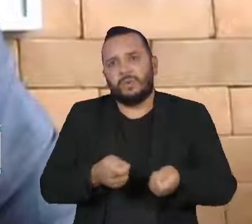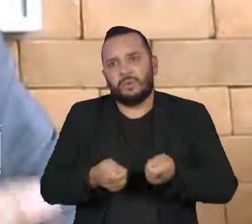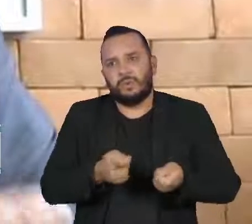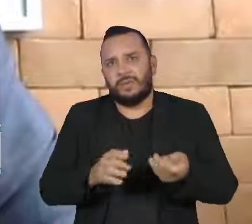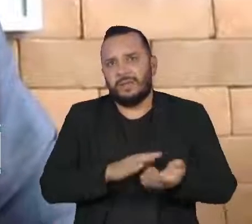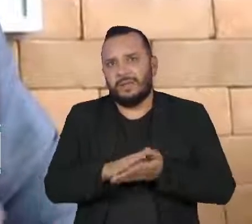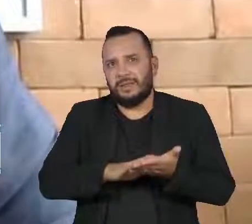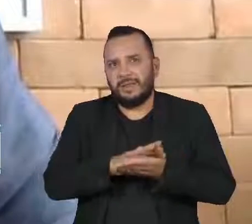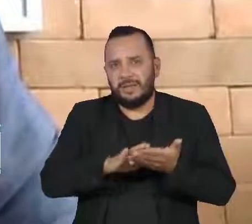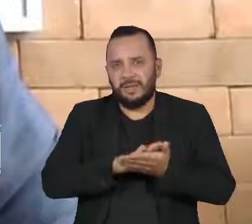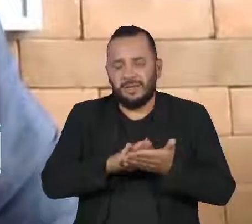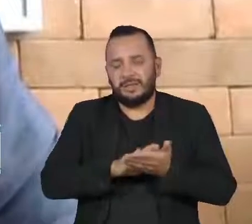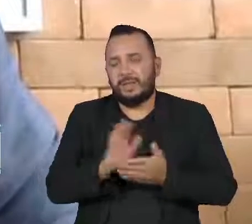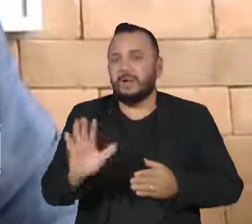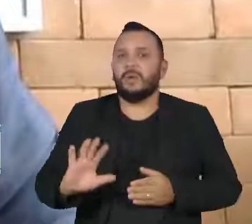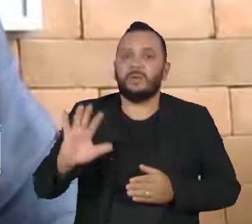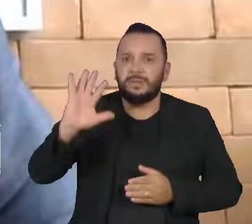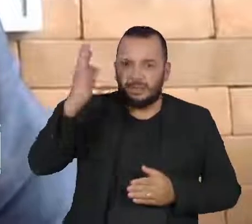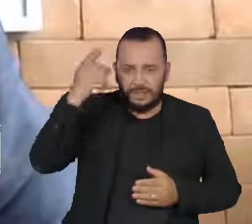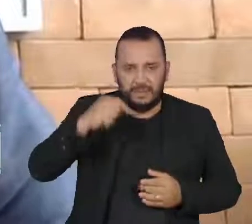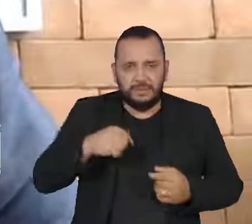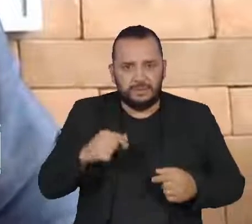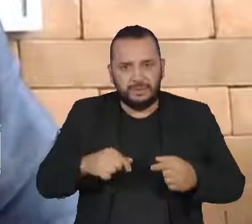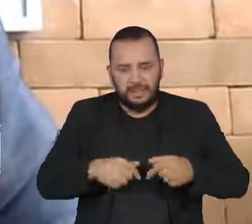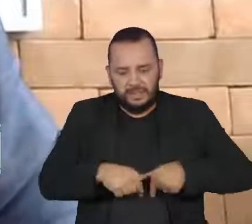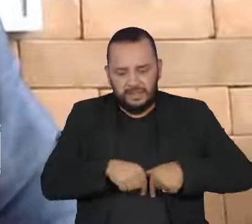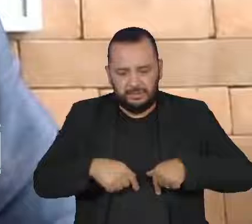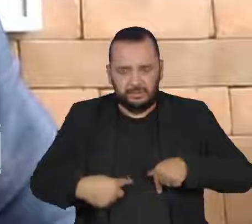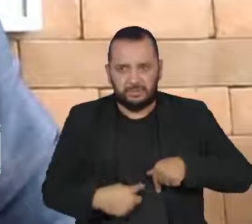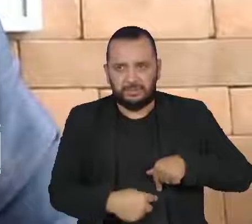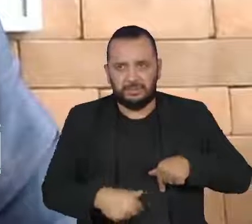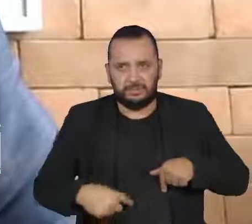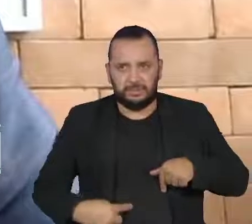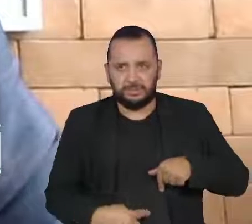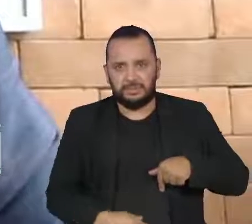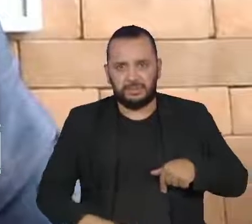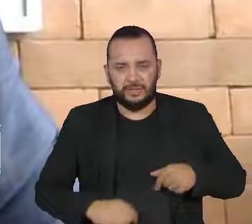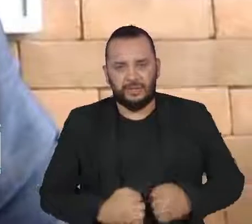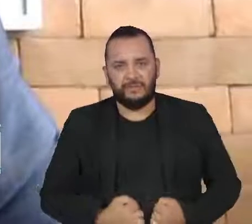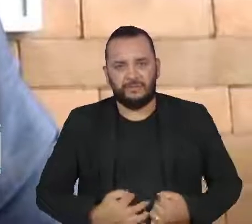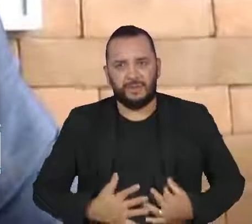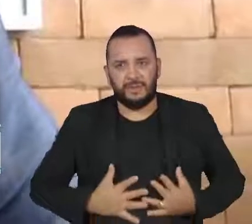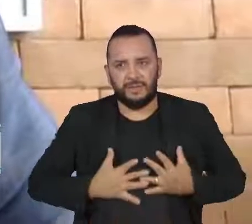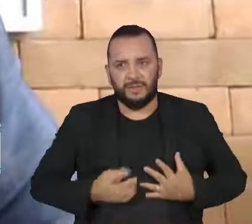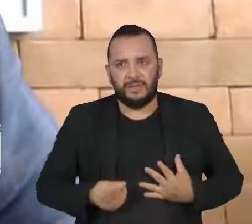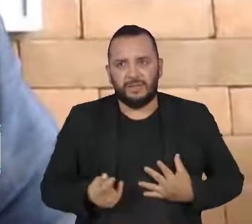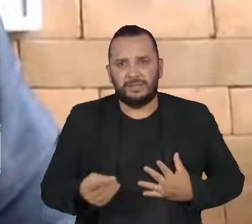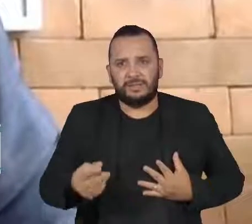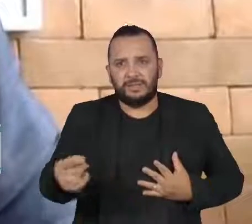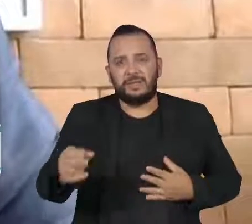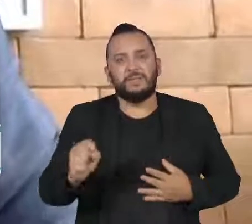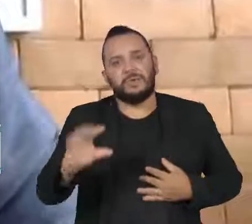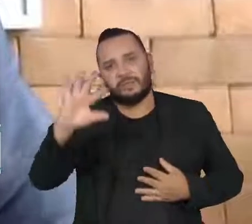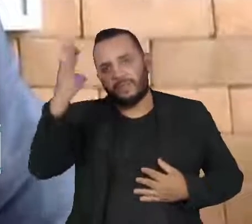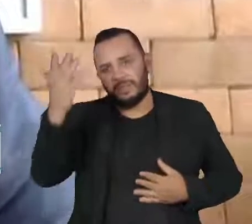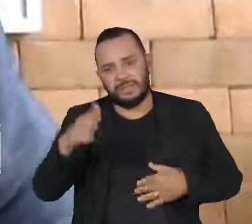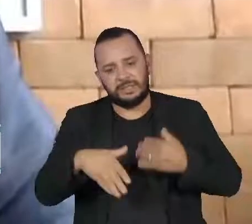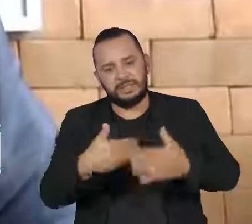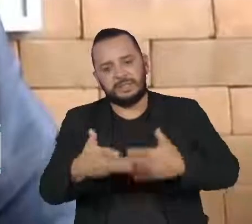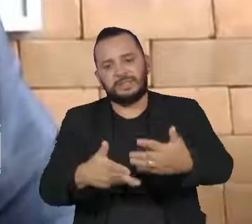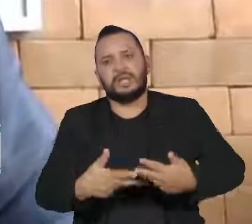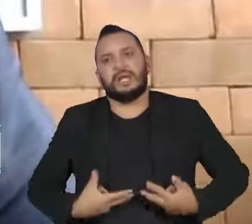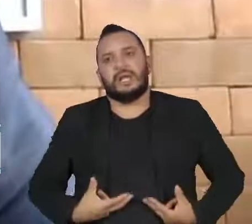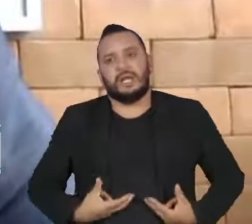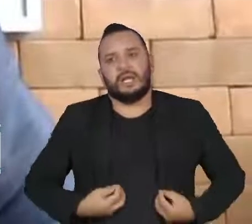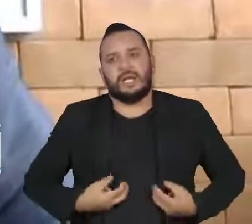retocolite ulcerativa, o processo inflamatório crônico pode sim gerar um câncer de intestino. O que eu quero dizer é